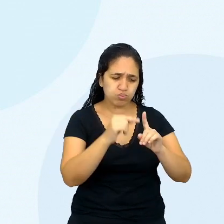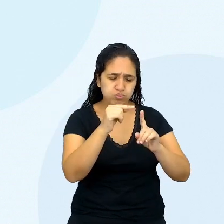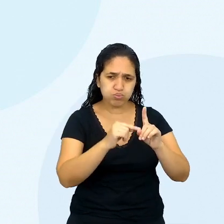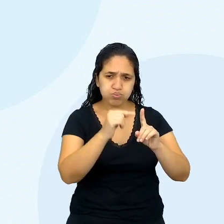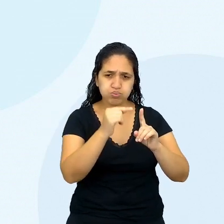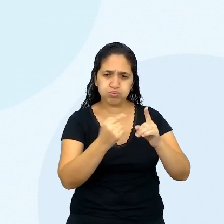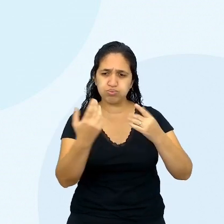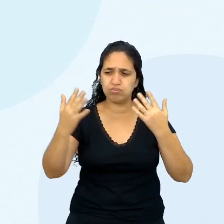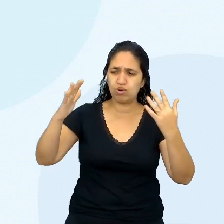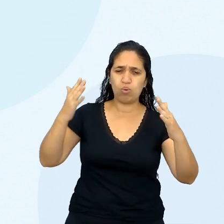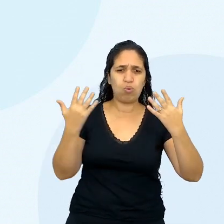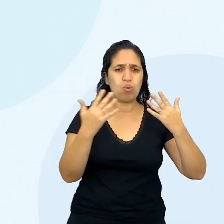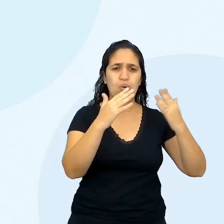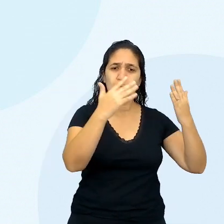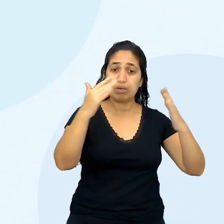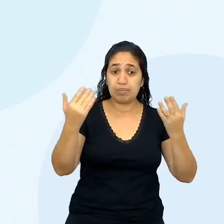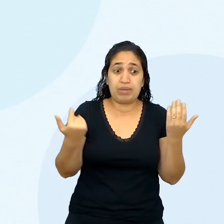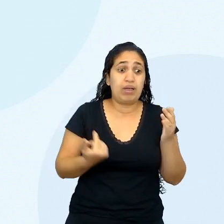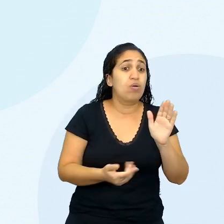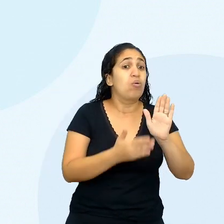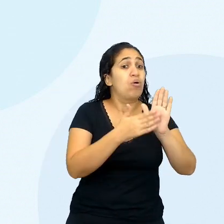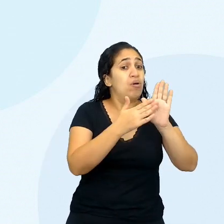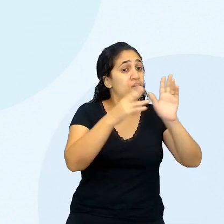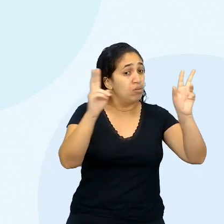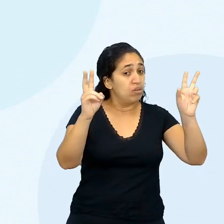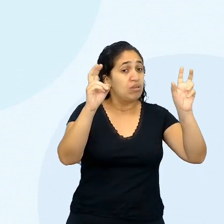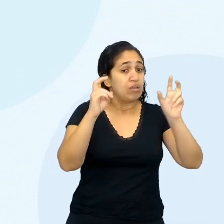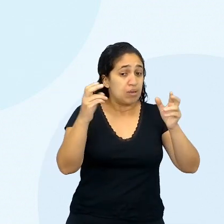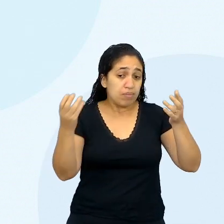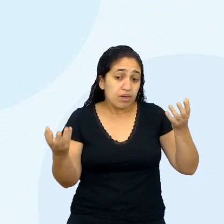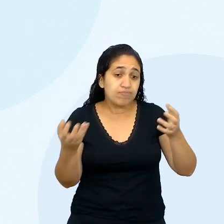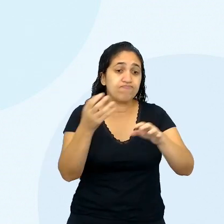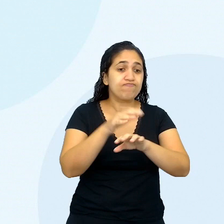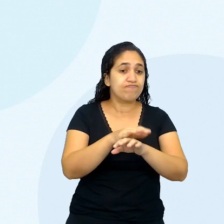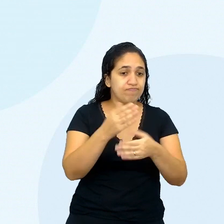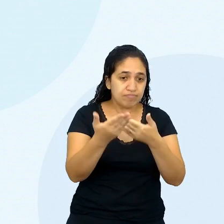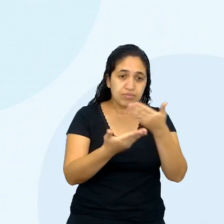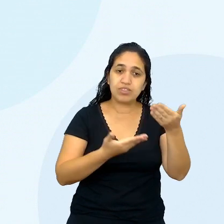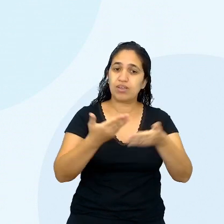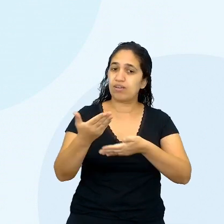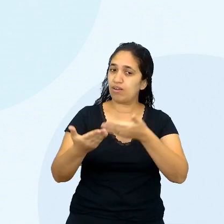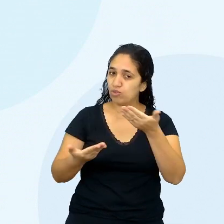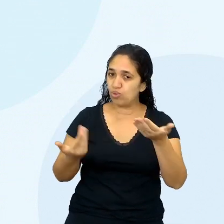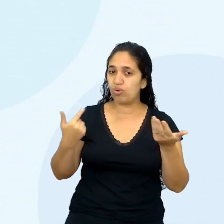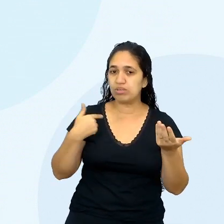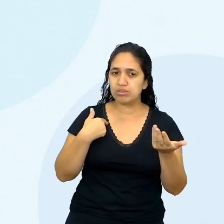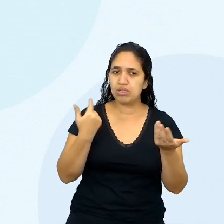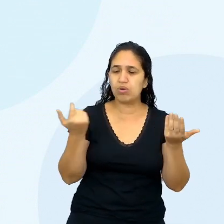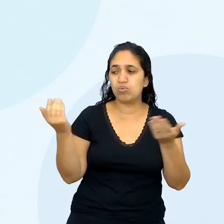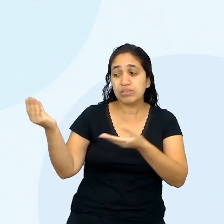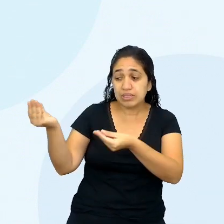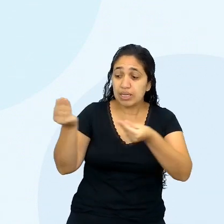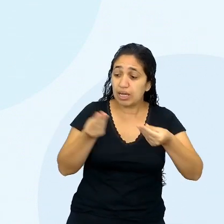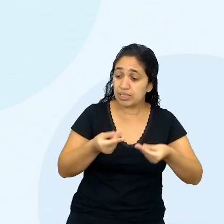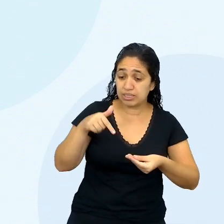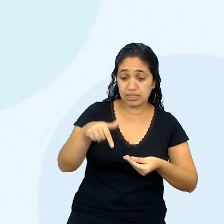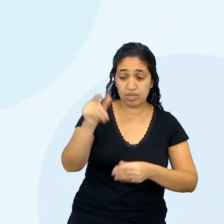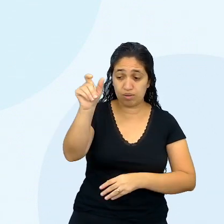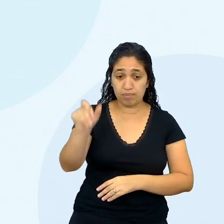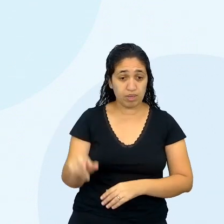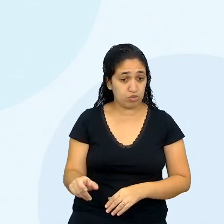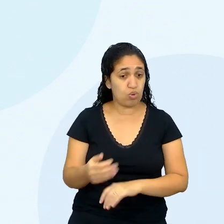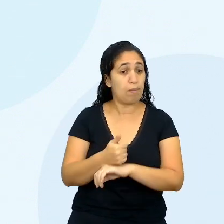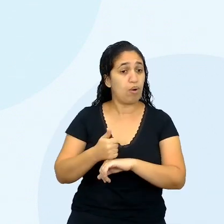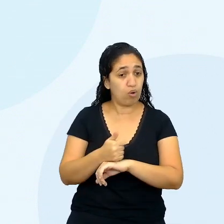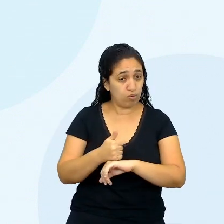Ela é uma temática integradora, eu não vou ficar gastando tempo aqui para eu conversar sobre isso, porque a ideia é trazer um especialista, de fato, para falar